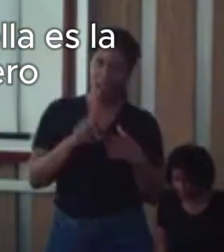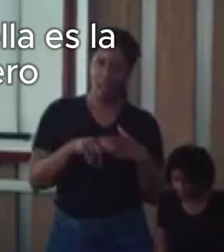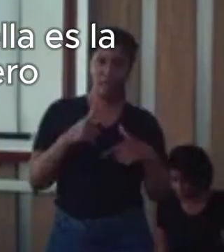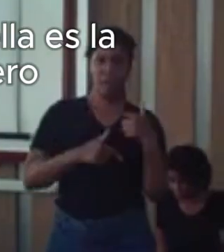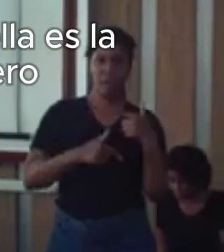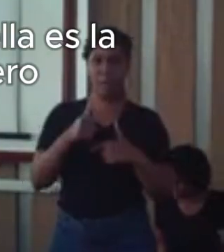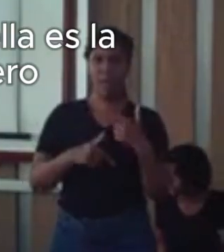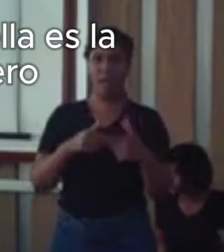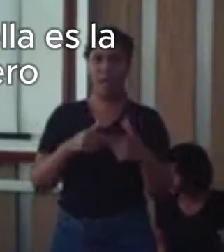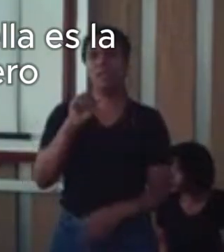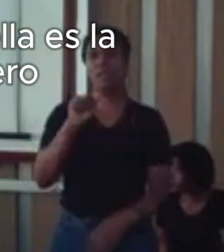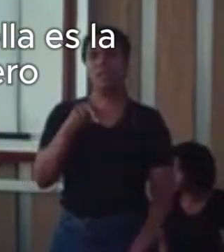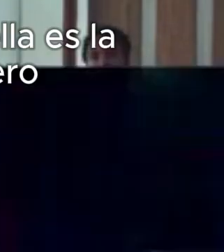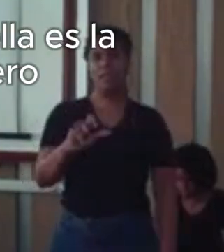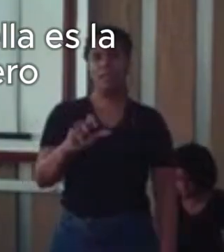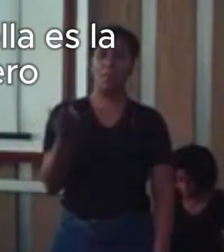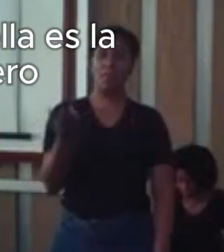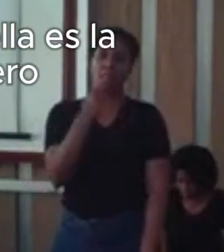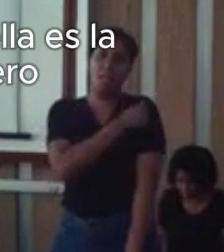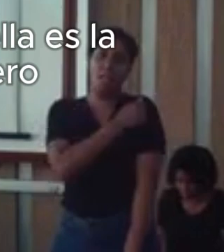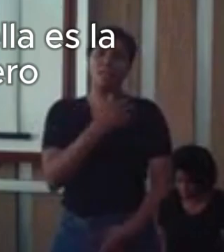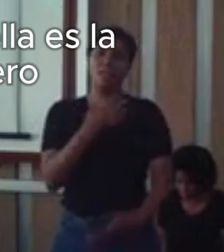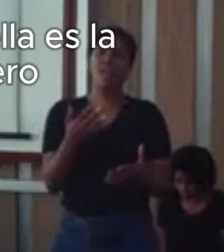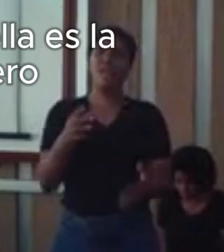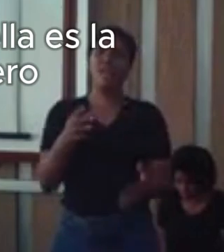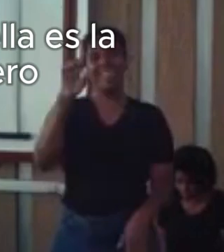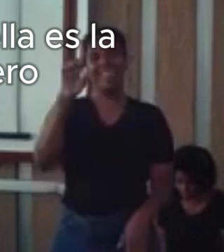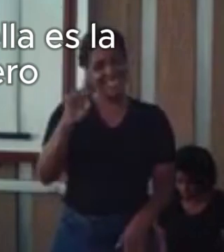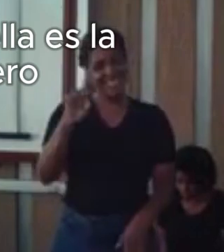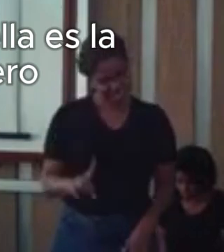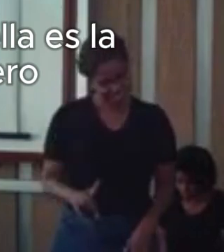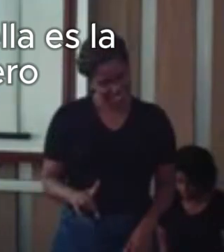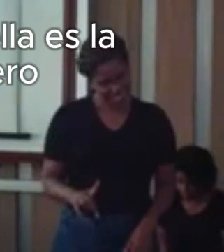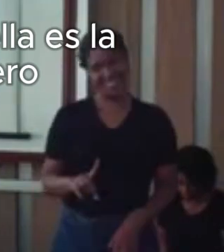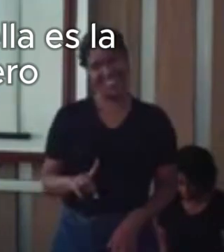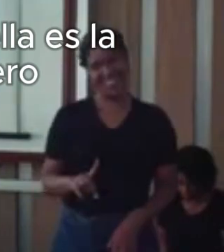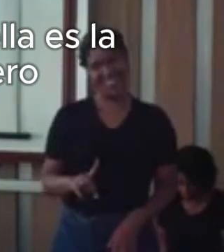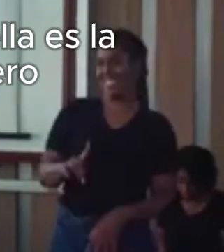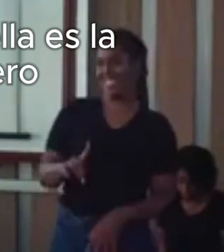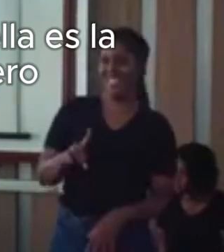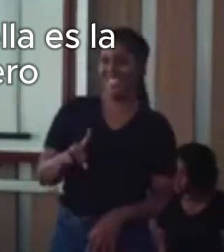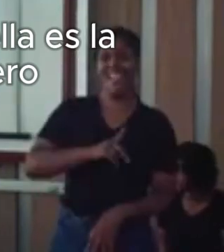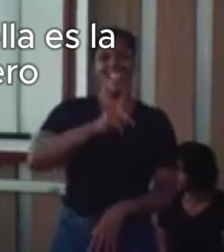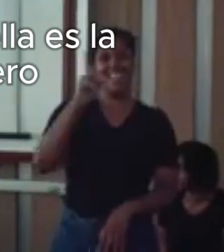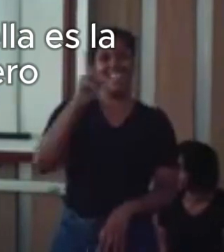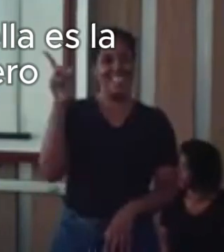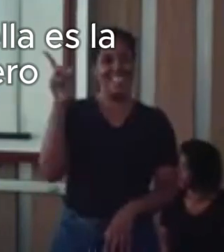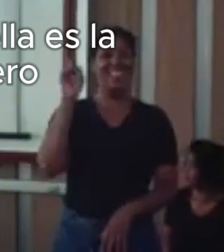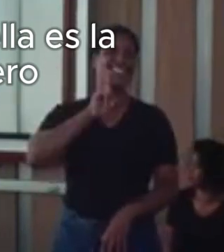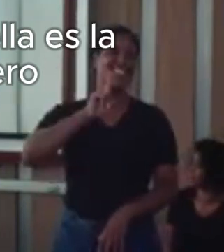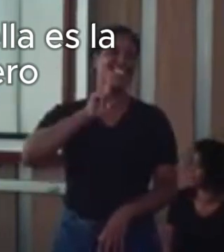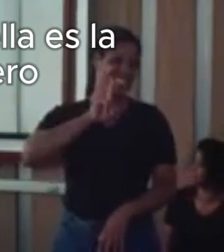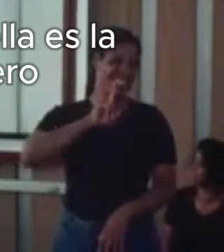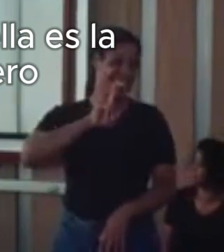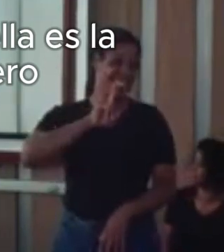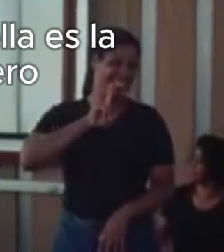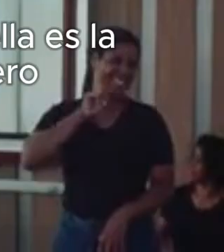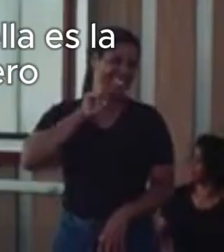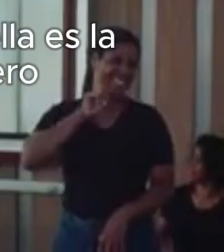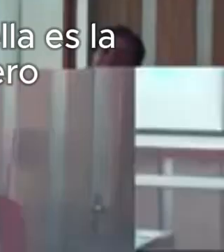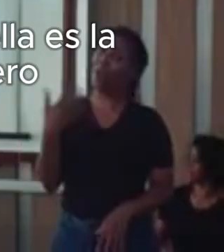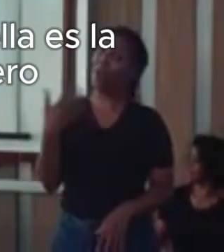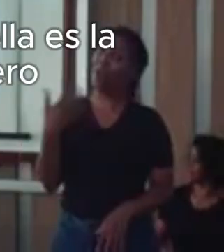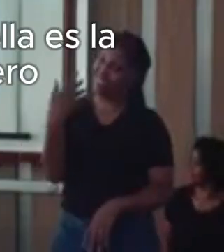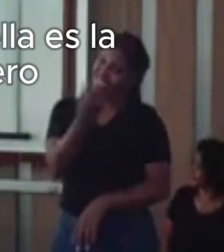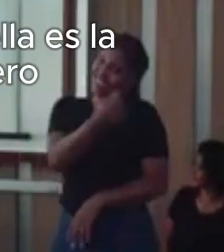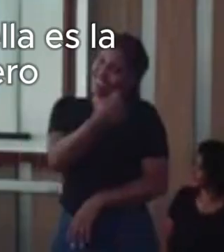ela é diretora do Centro de Medicina Regenerativa do Texas Heart. Então, só. Mas, na época, ela era minha